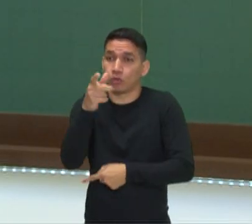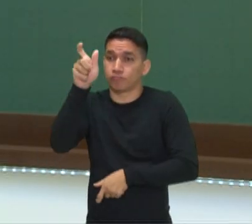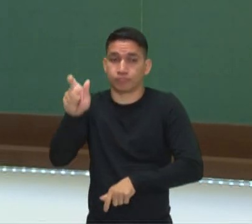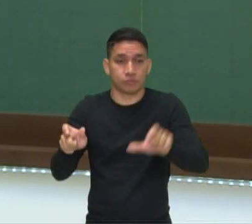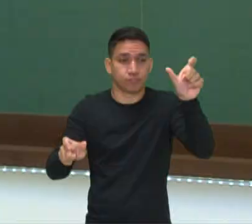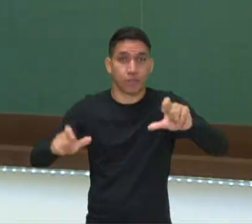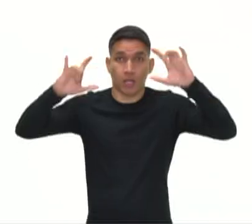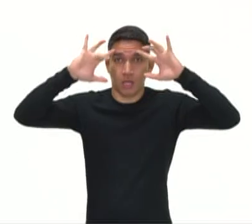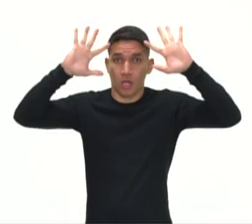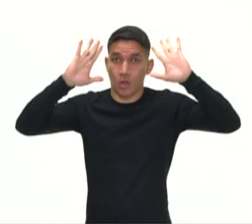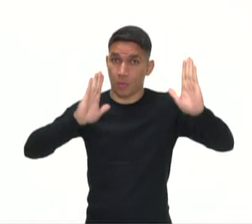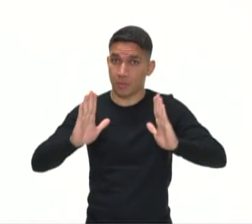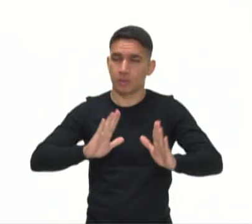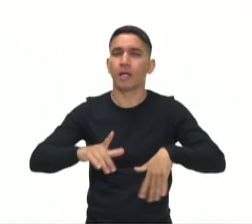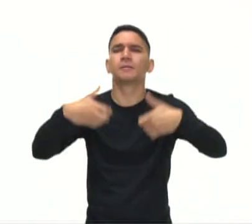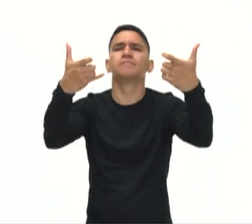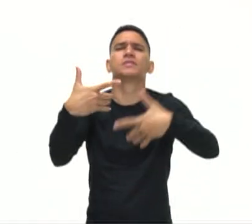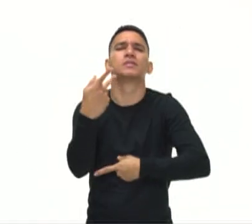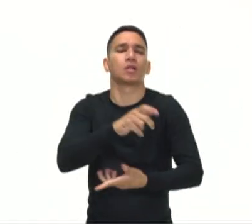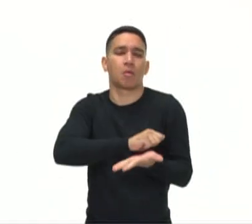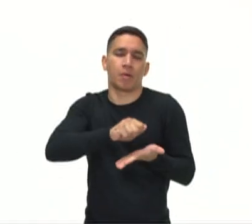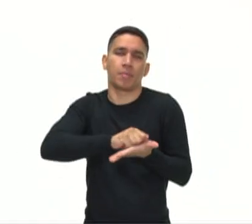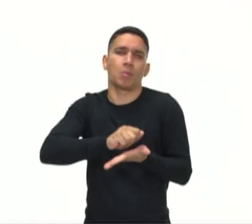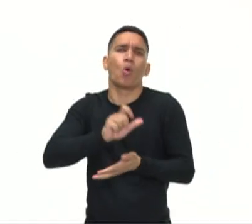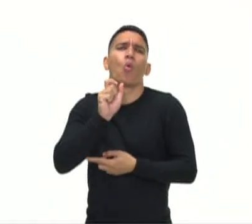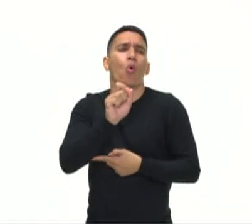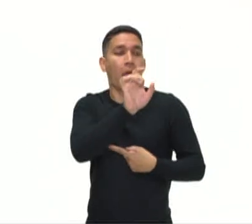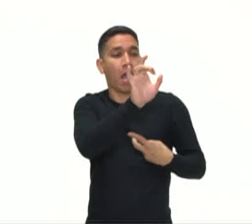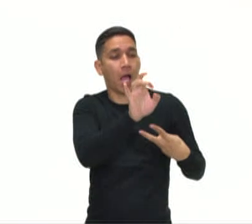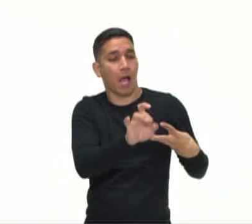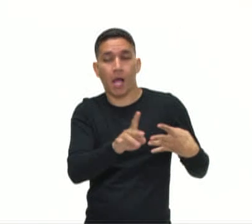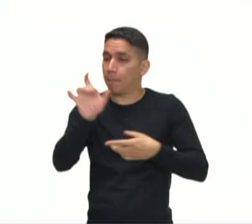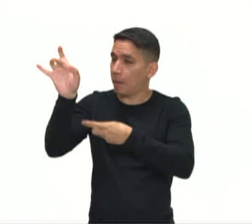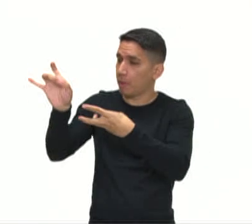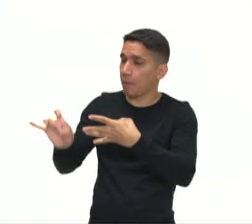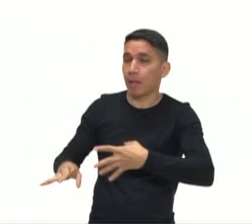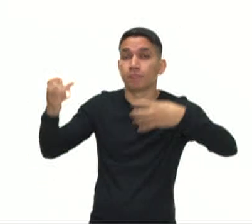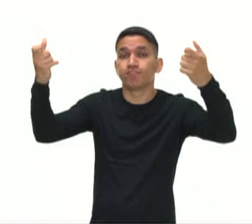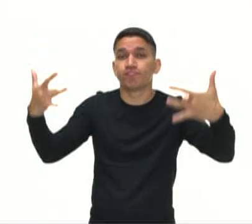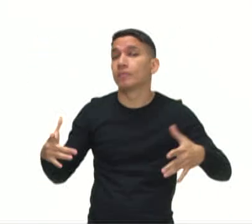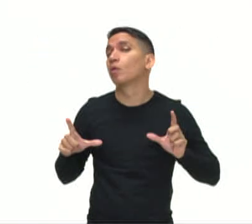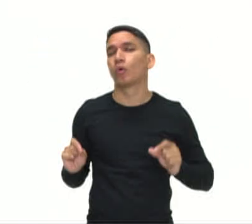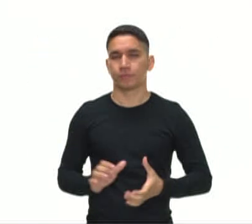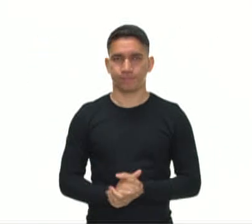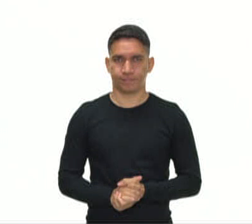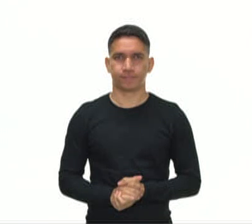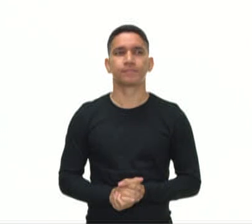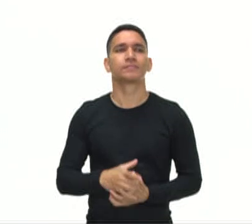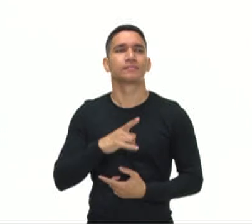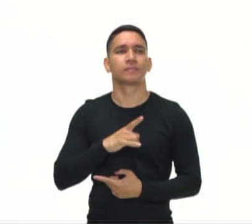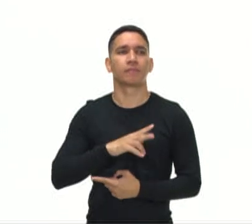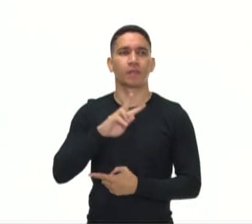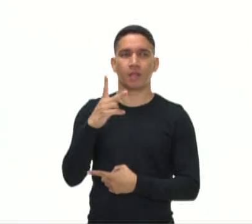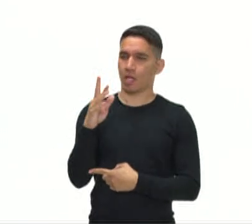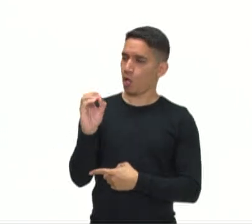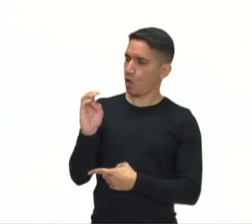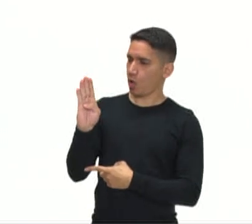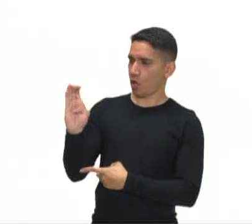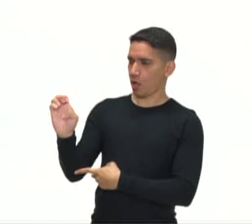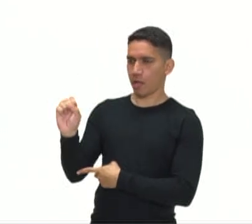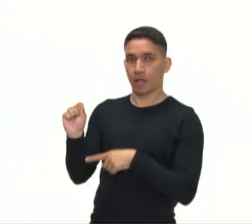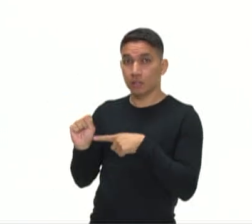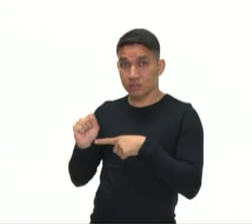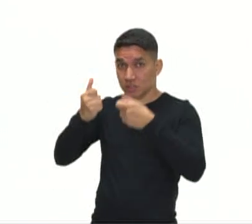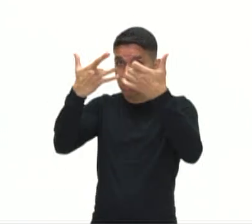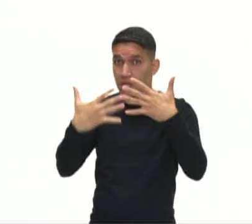da época. Descreva em seu caderno o que cada um deles defendia. Thomas Hobbes defendia um